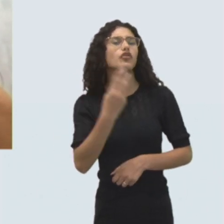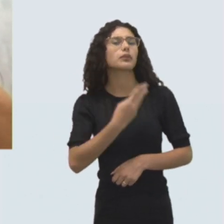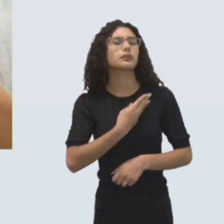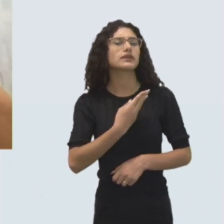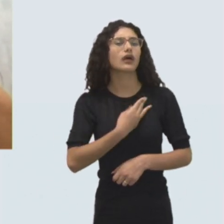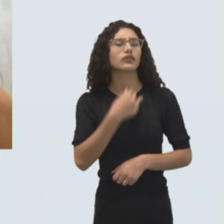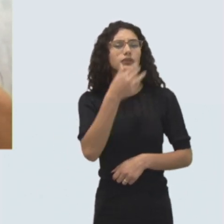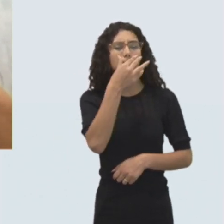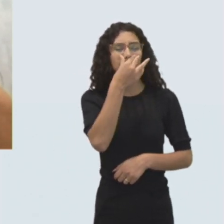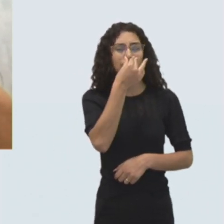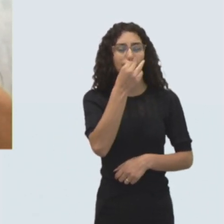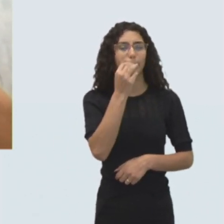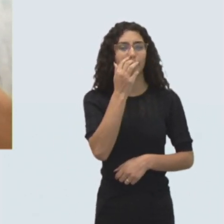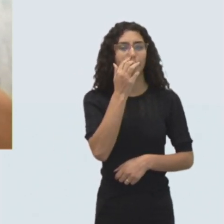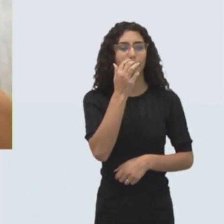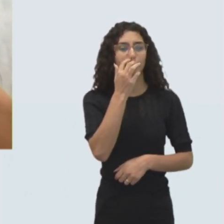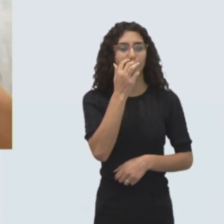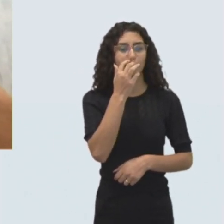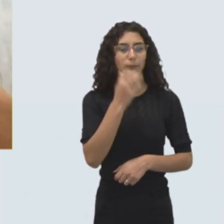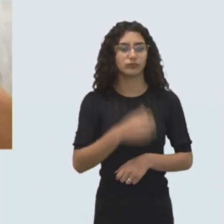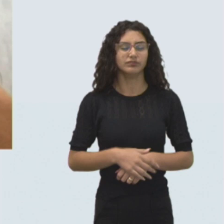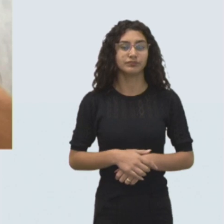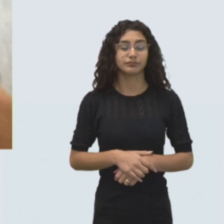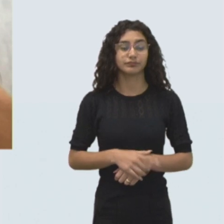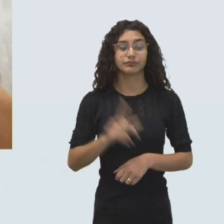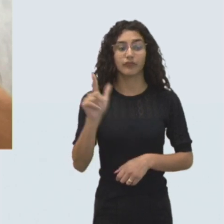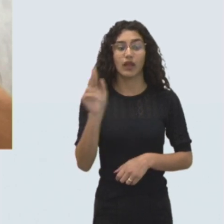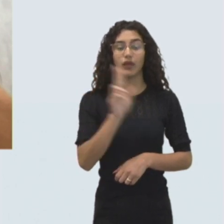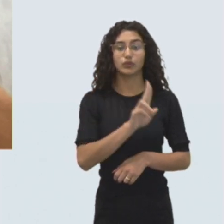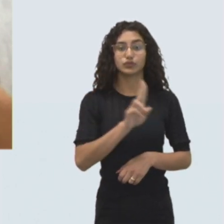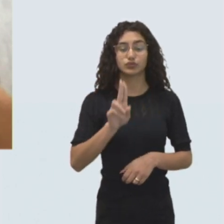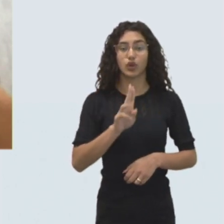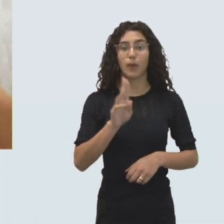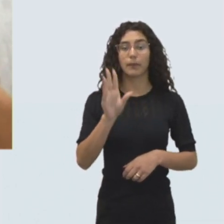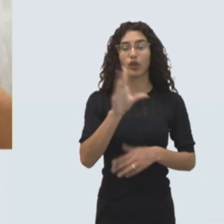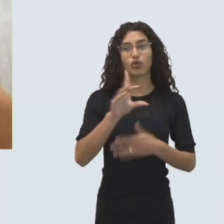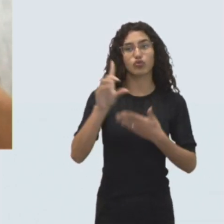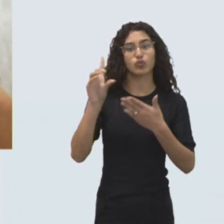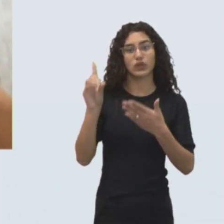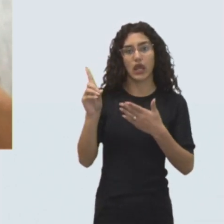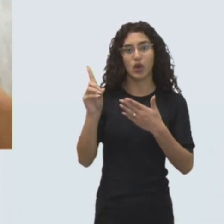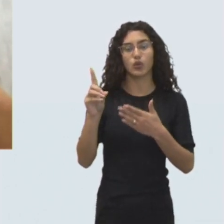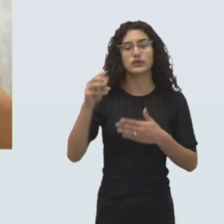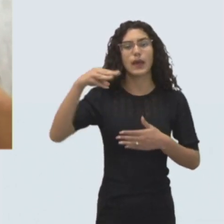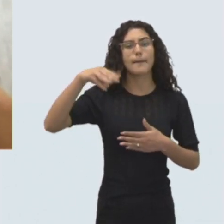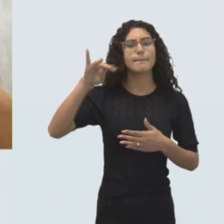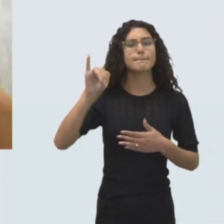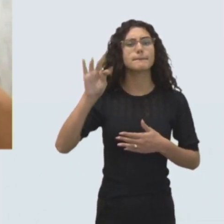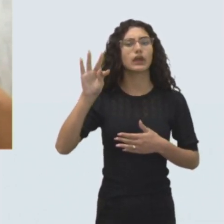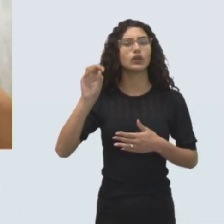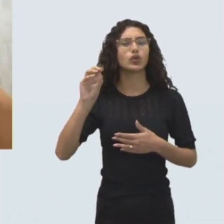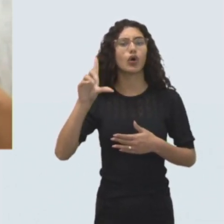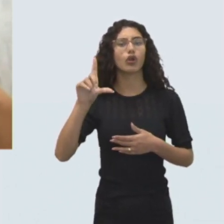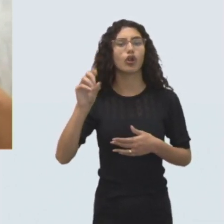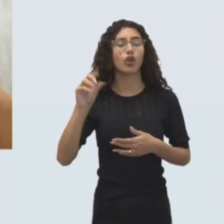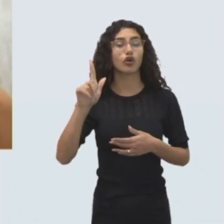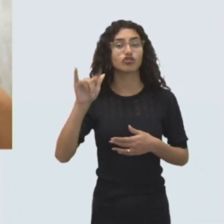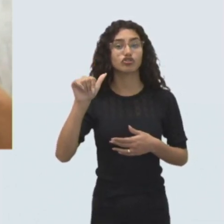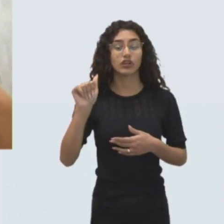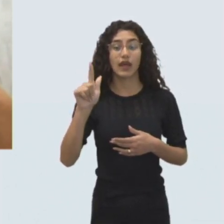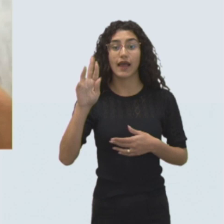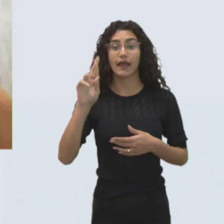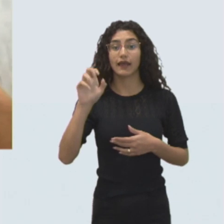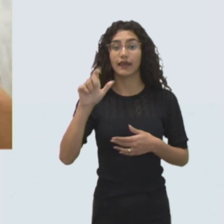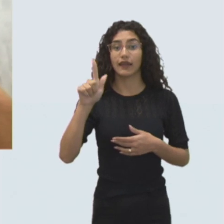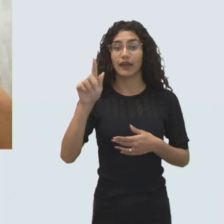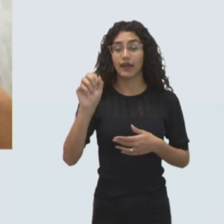Eros, na verdade, é o nome de um deus da mitologia grega, aquele que nós comumente conhecemos